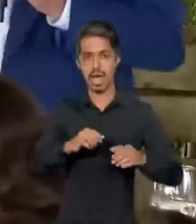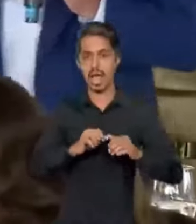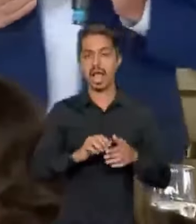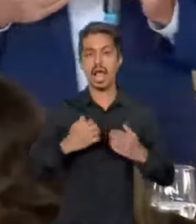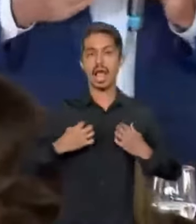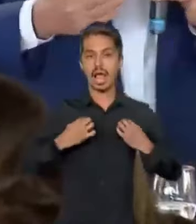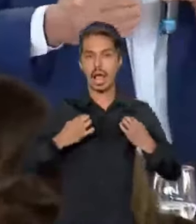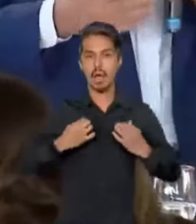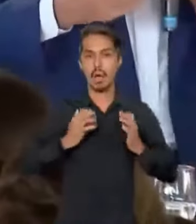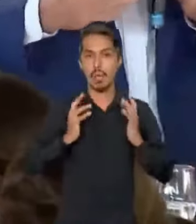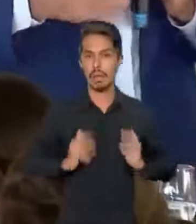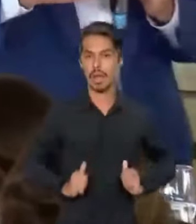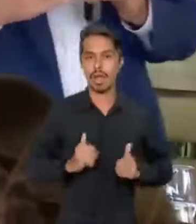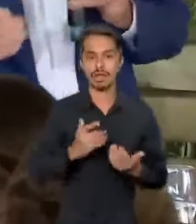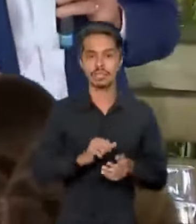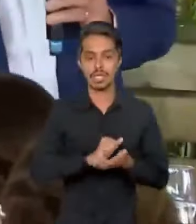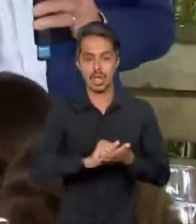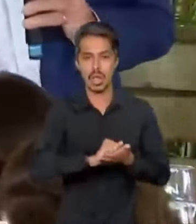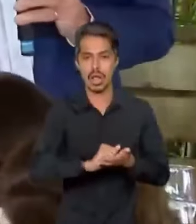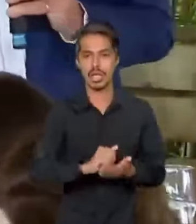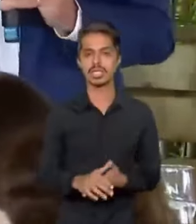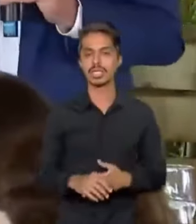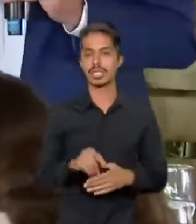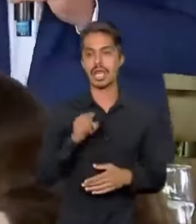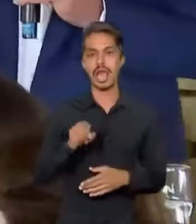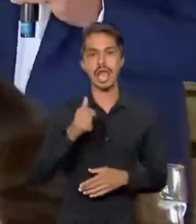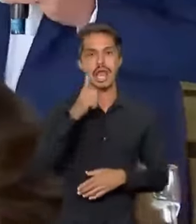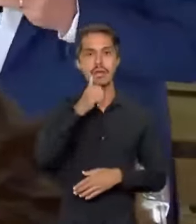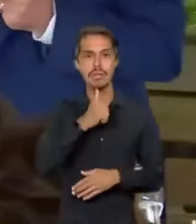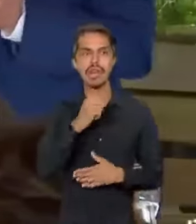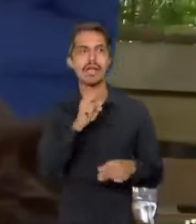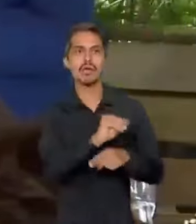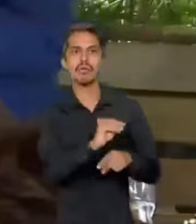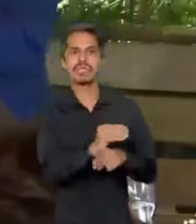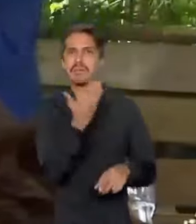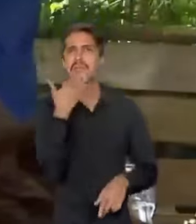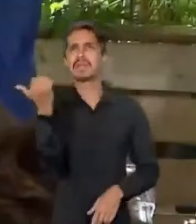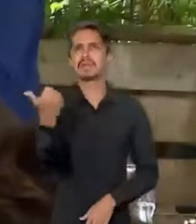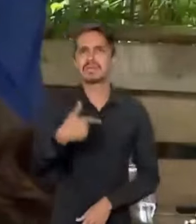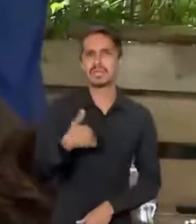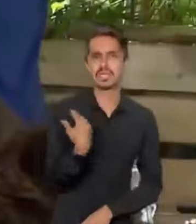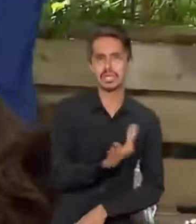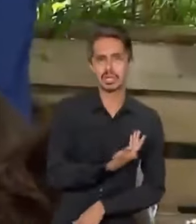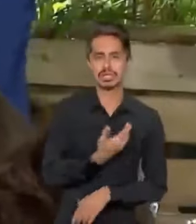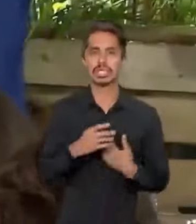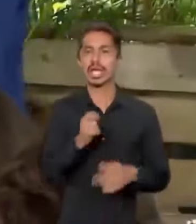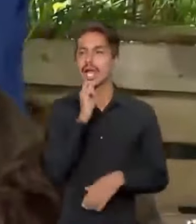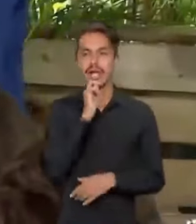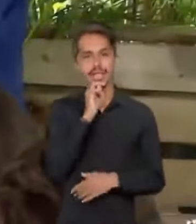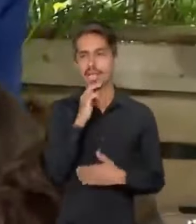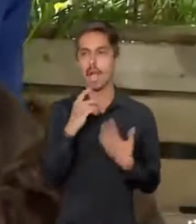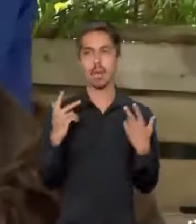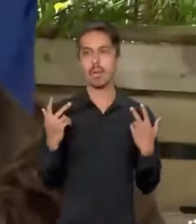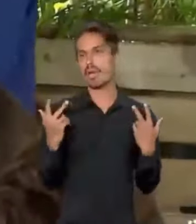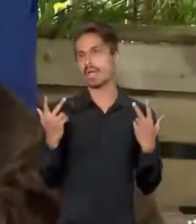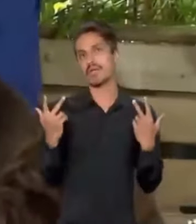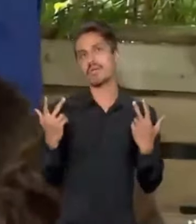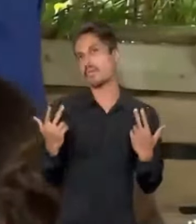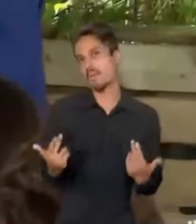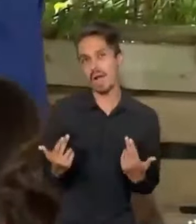que a mulher lava, nós não aprendemos a cuidar das crianças que elas cuidam. Então, a gente ainda não compartilha naquilo que